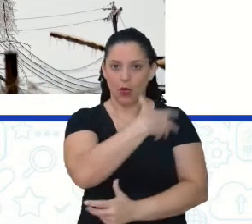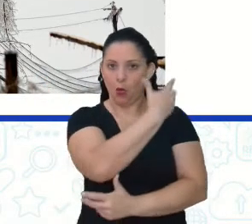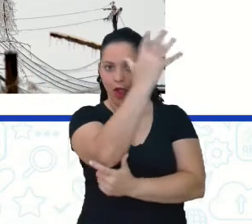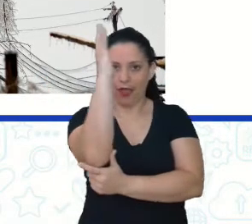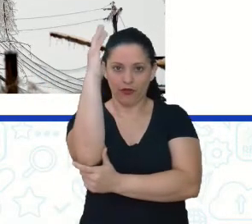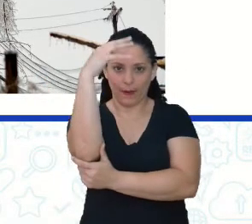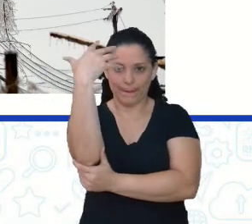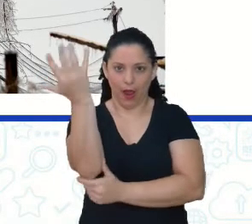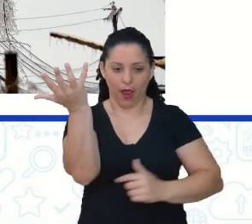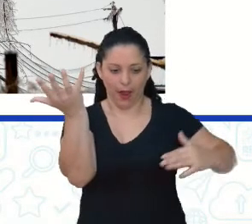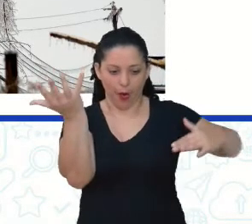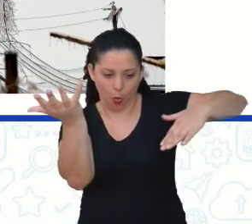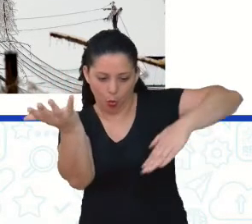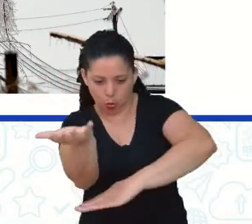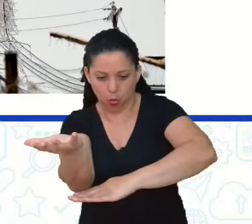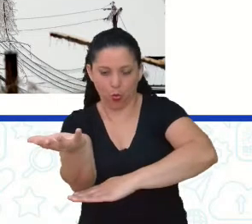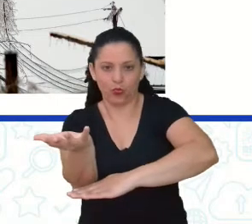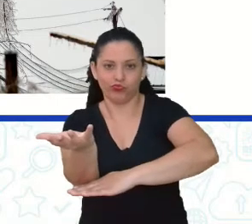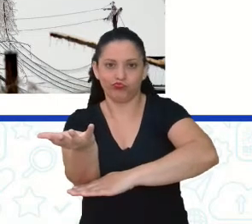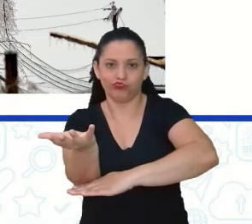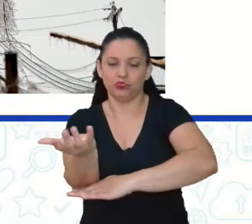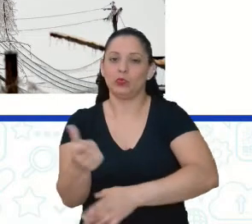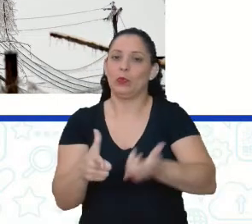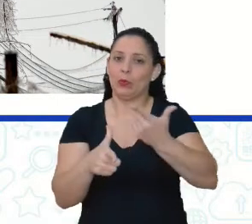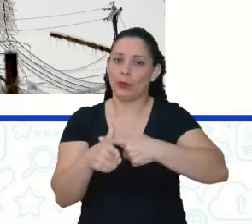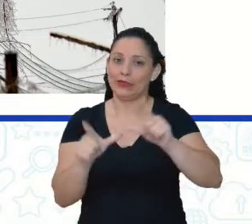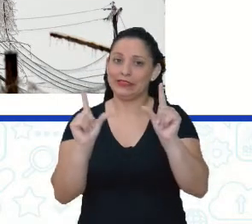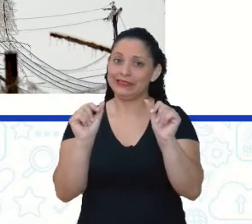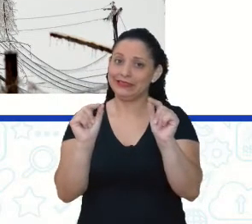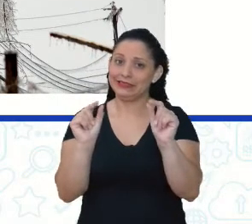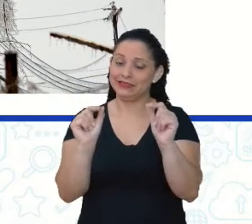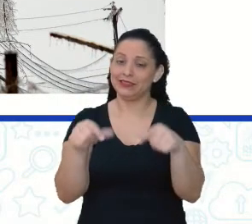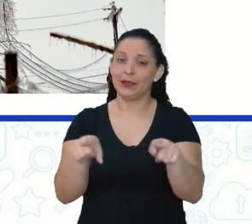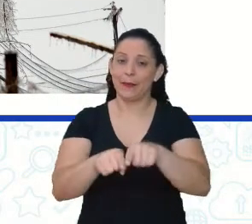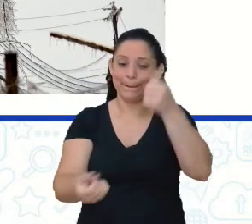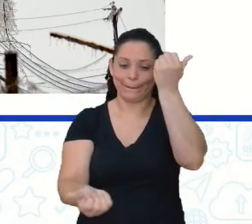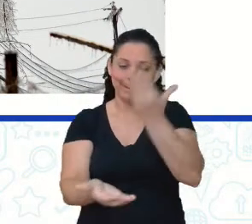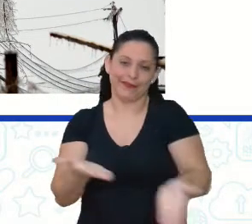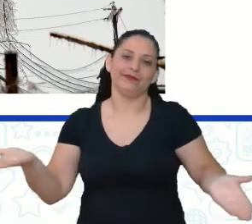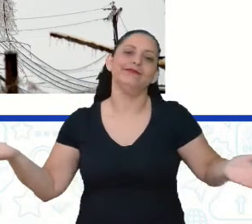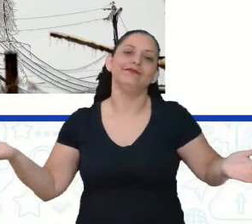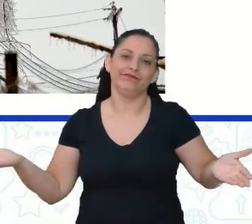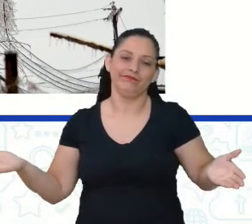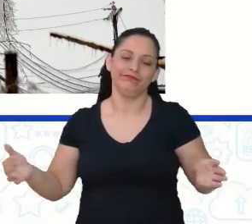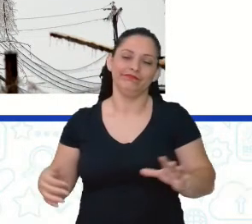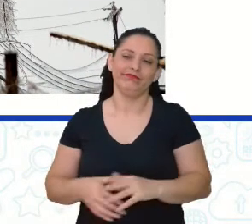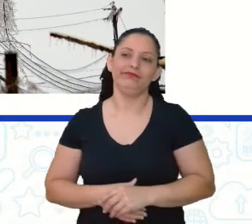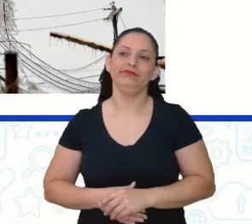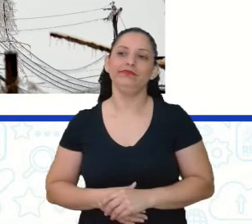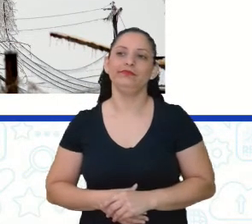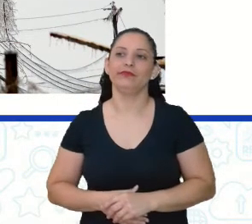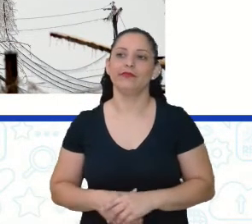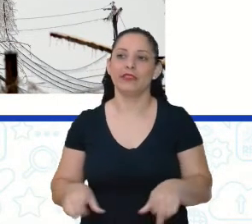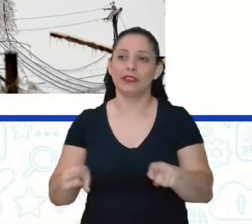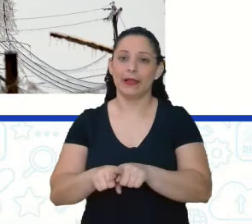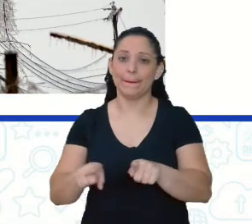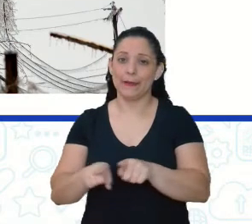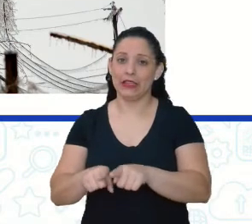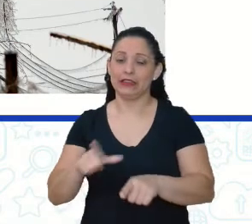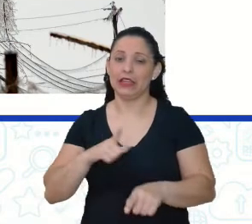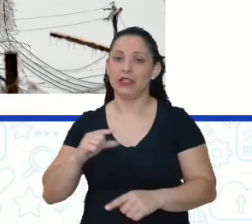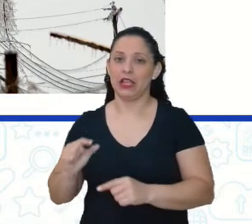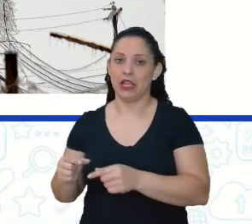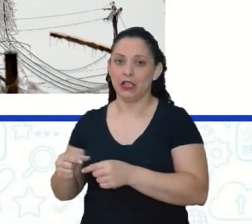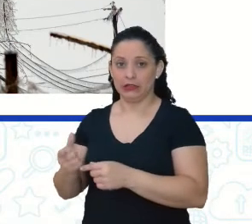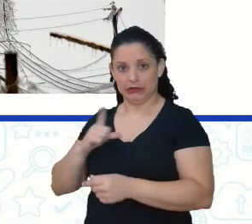né? Fora o prejuízo financeiro também para as pessoas, né? Os donos dos carros e tudo mais. E torres de energia. Às